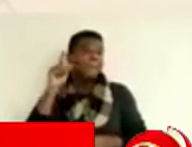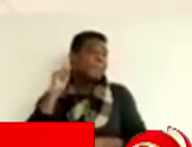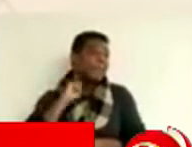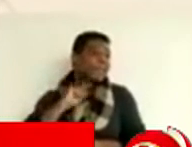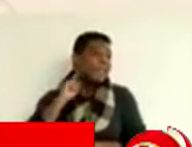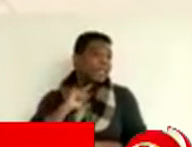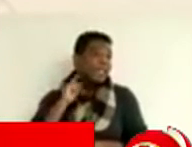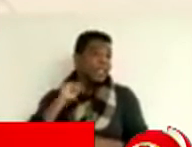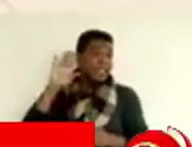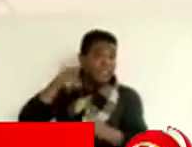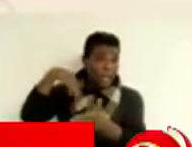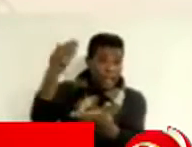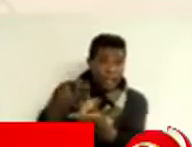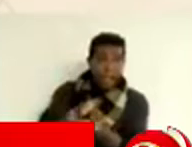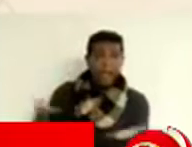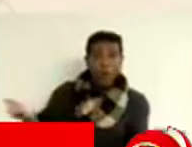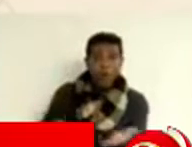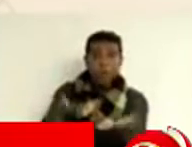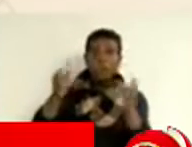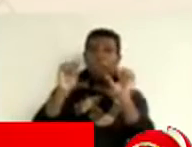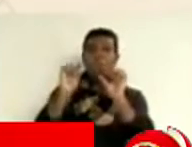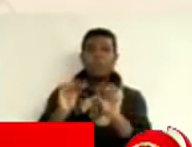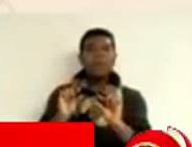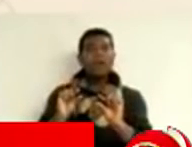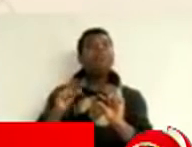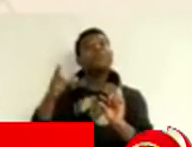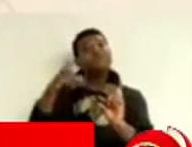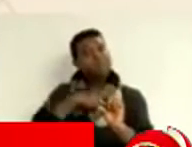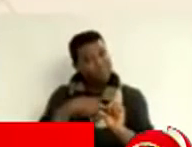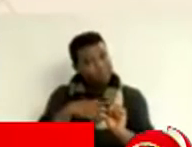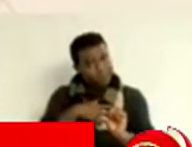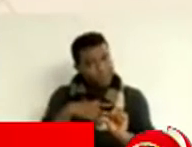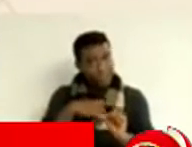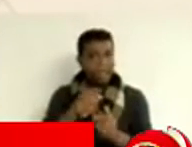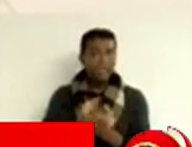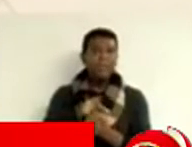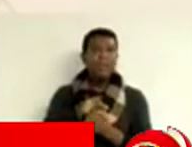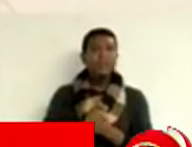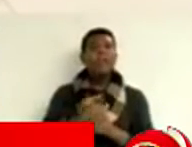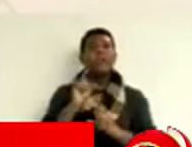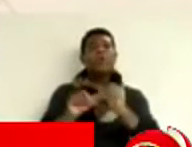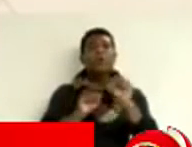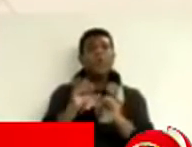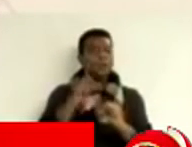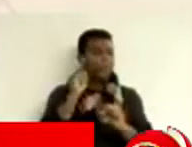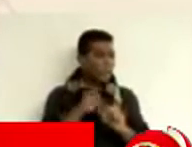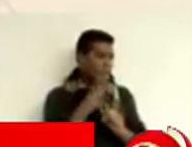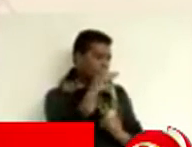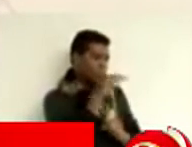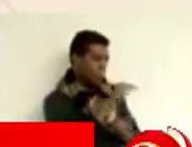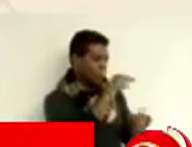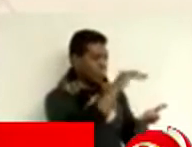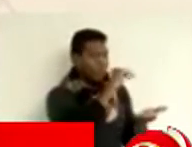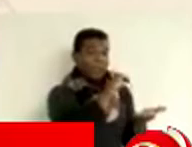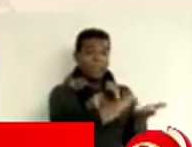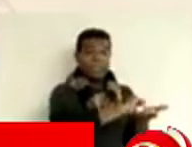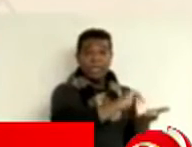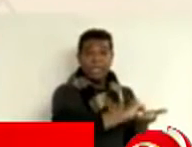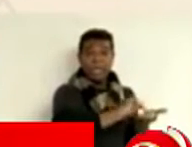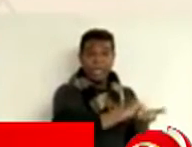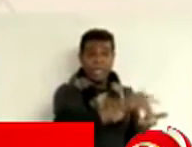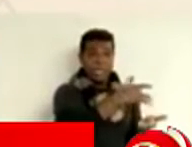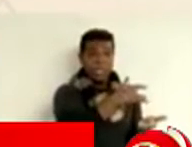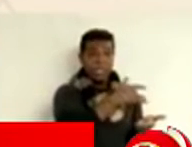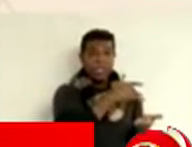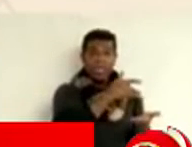a vários fatores. Um dos fatores é efetivamente a ação, tanto da Secretaria Estadual de Saúde, quanto